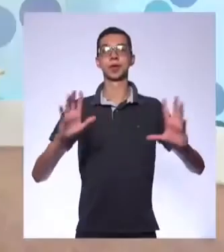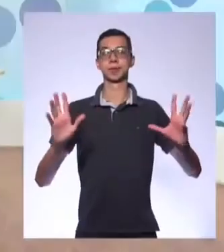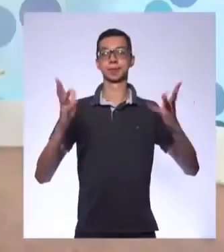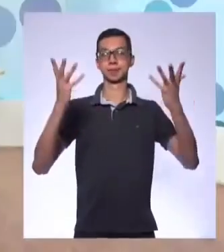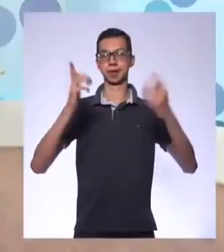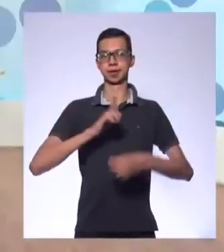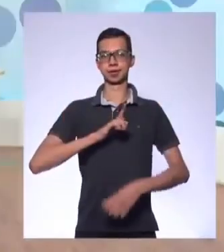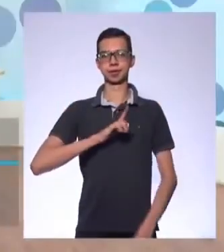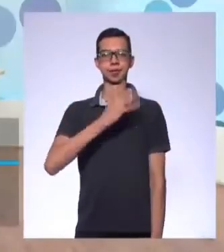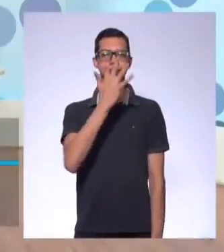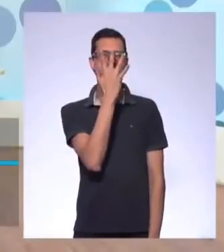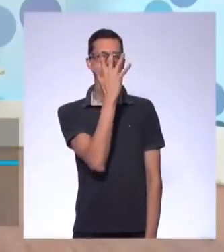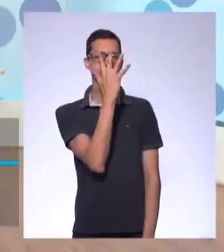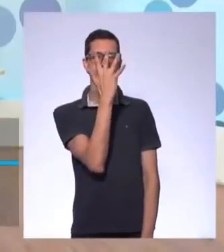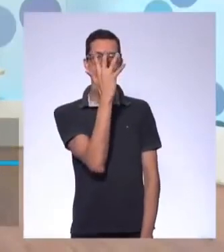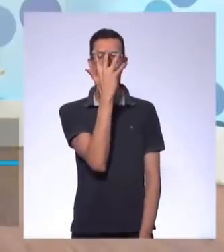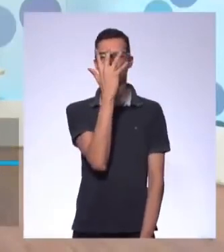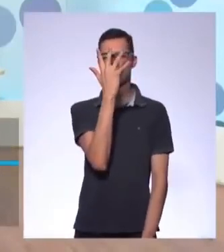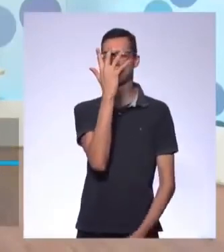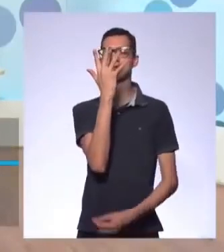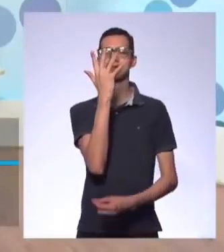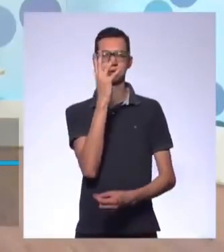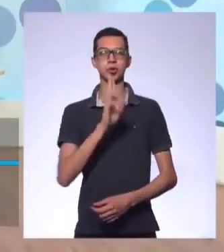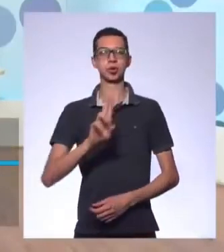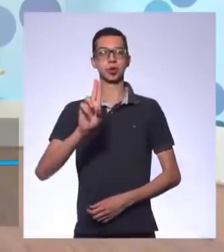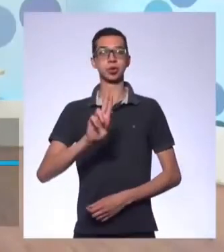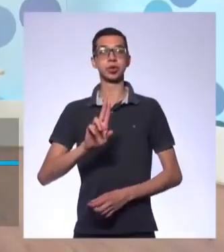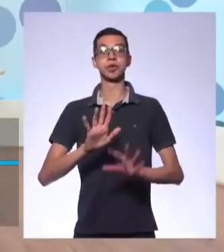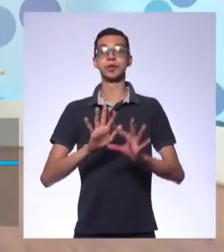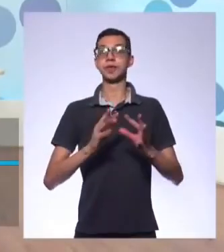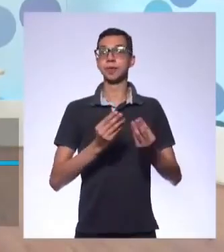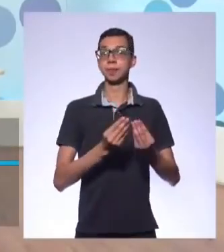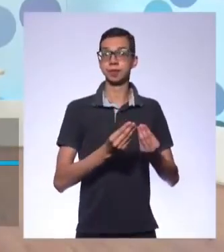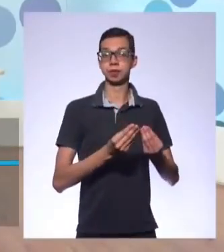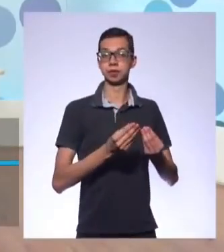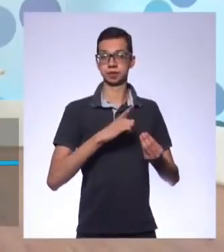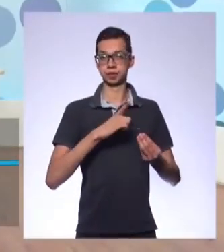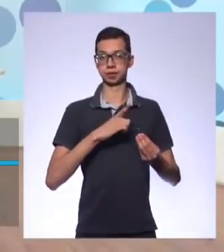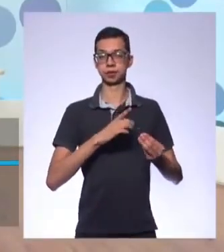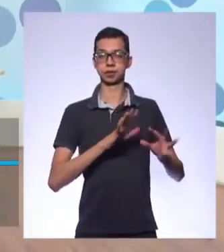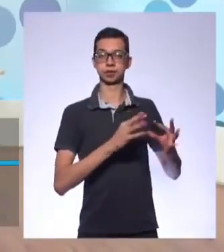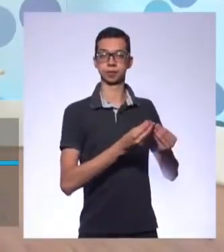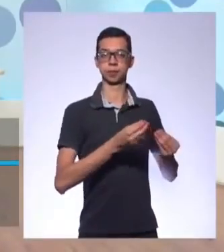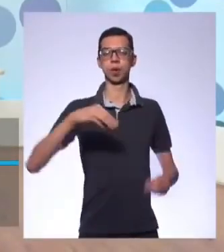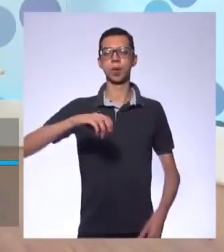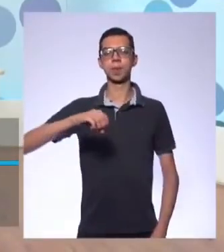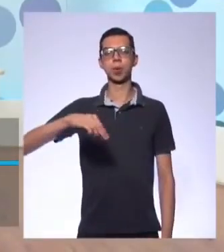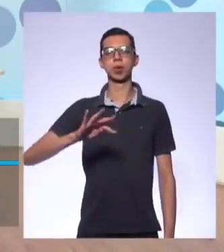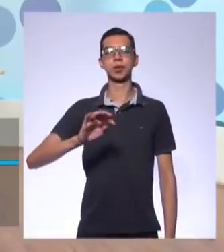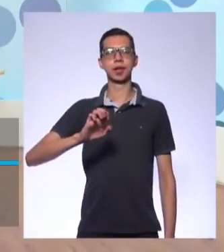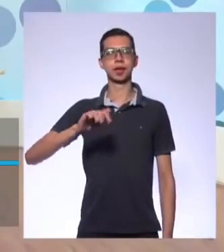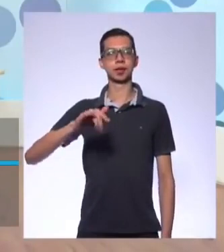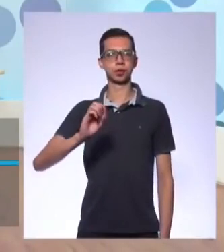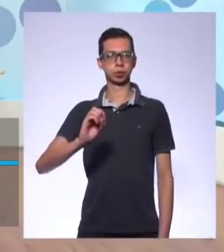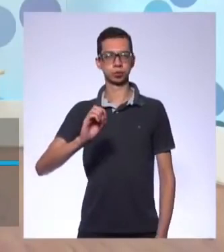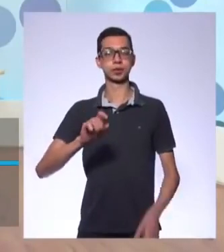né? As famílias, então, não se falavam, né? Montecchio e